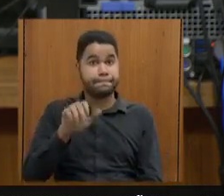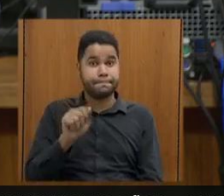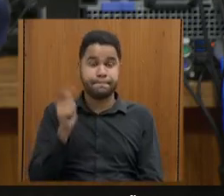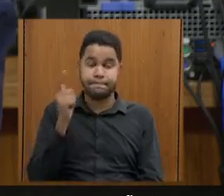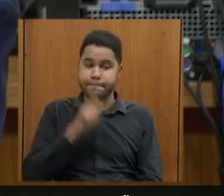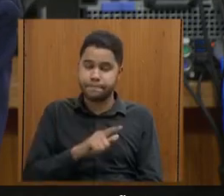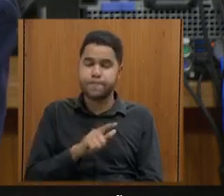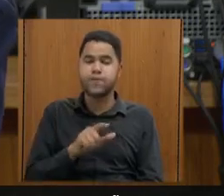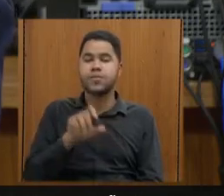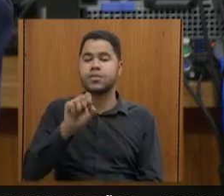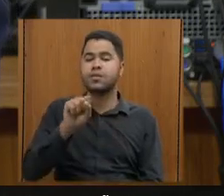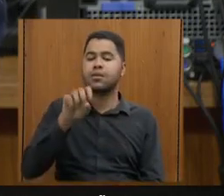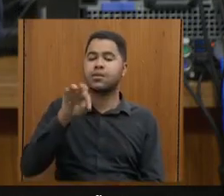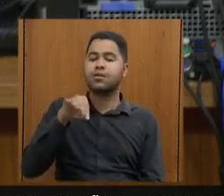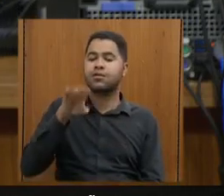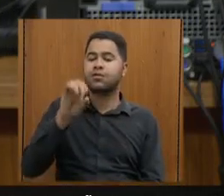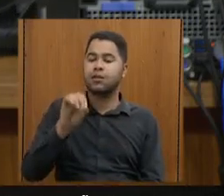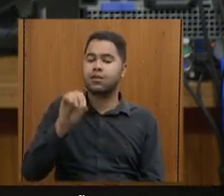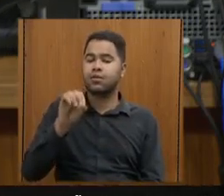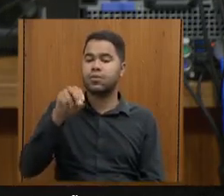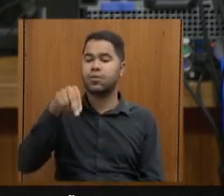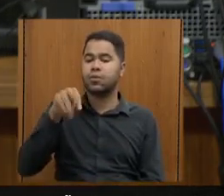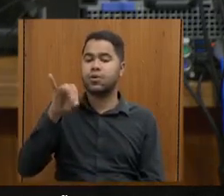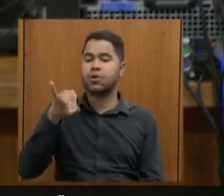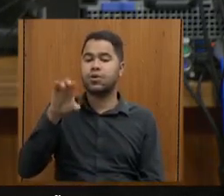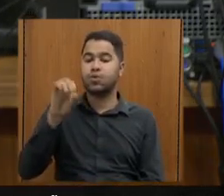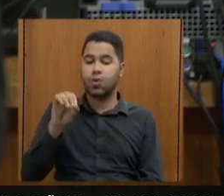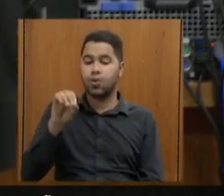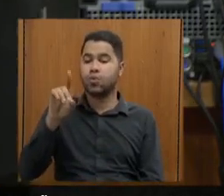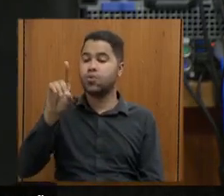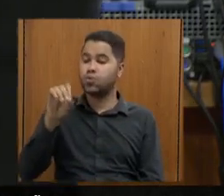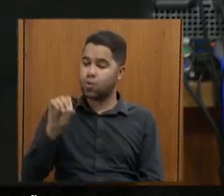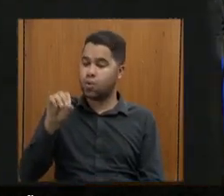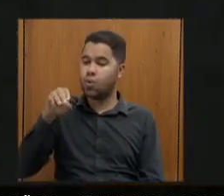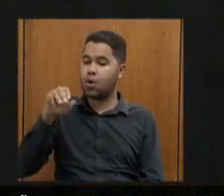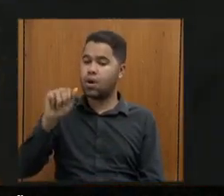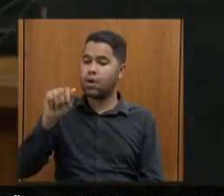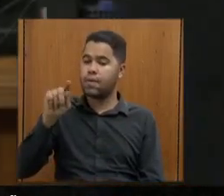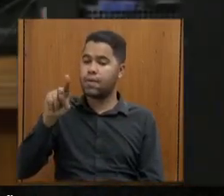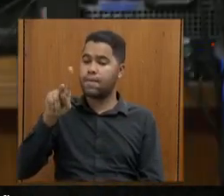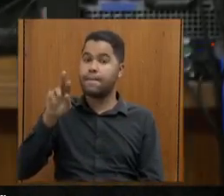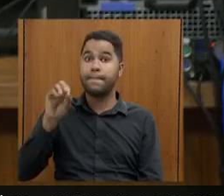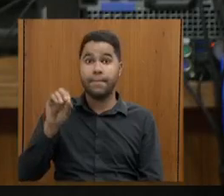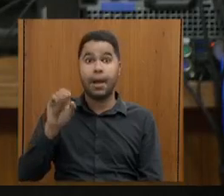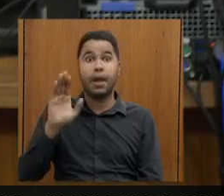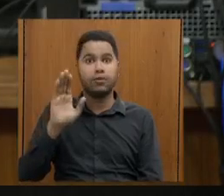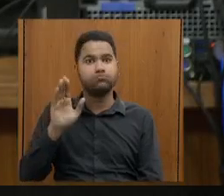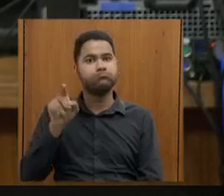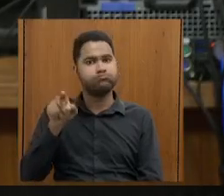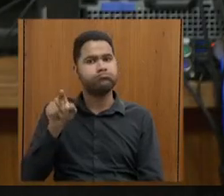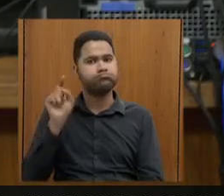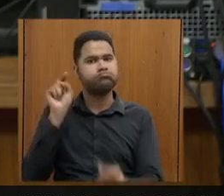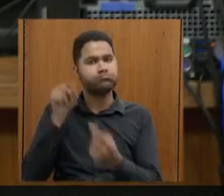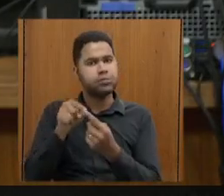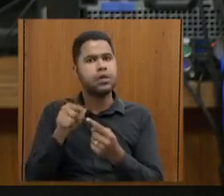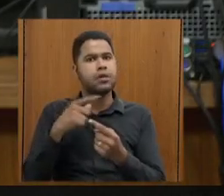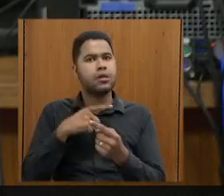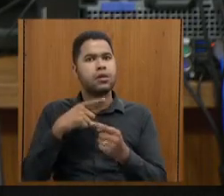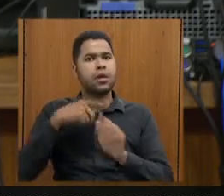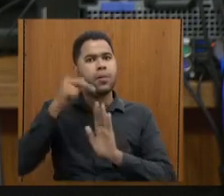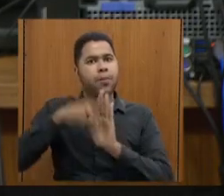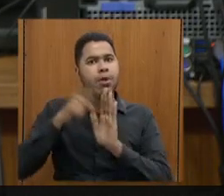Santo Antônio do Amparo prefeito é um muita visão e já tá com um projeto interessante é